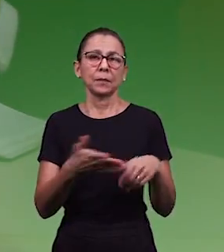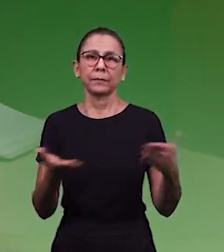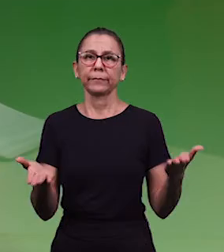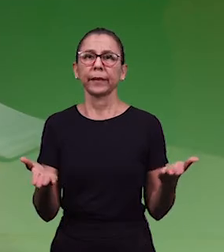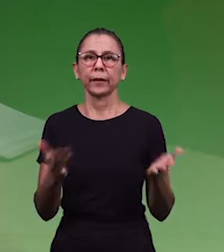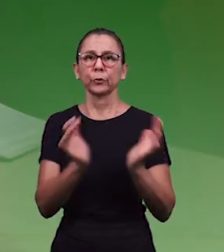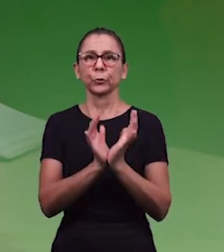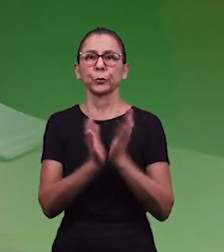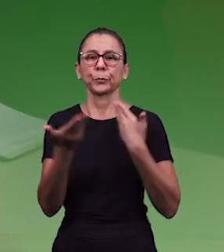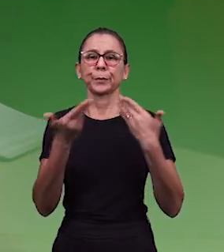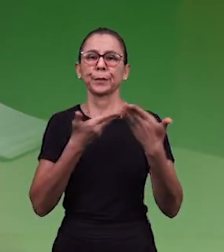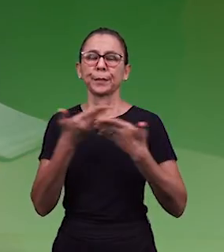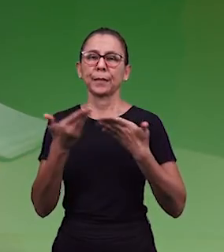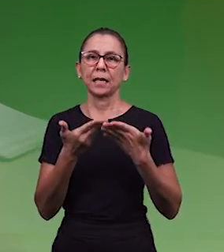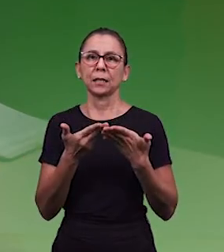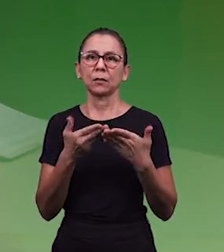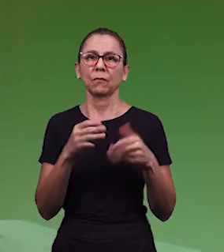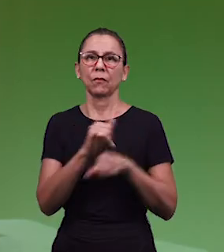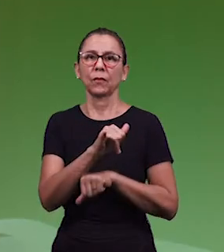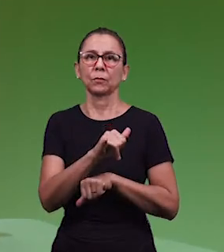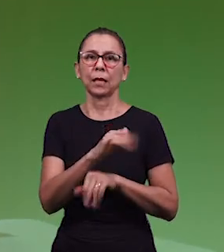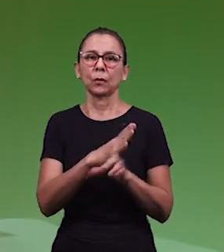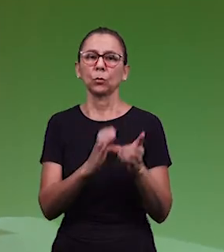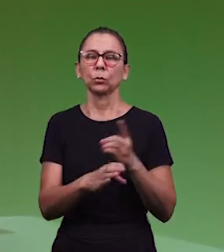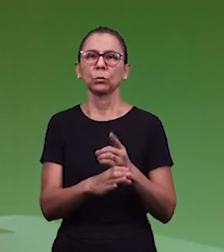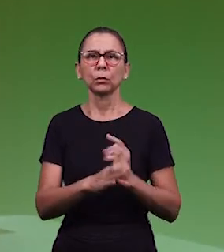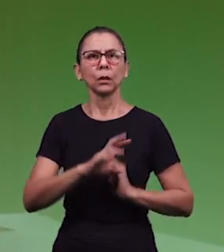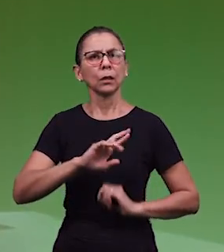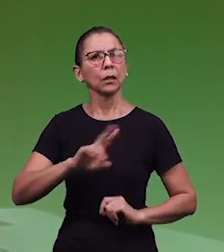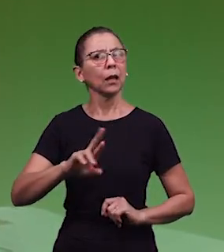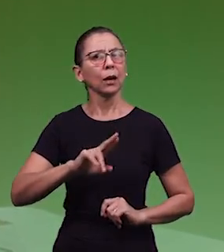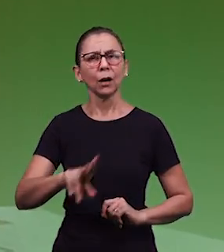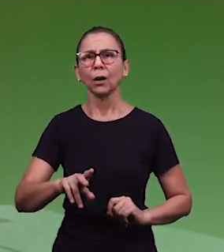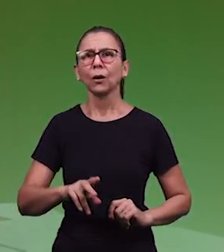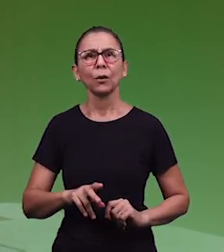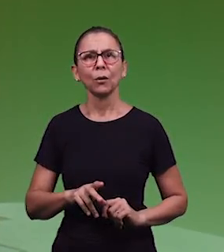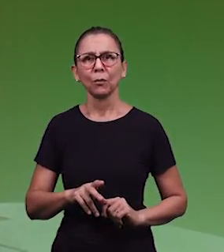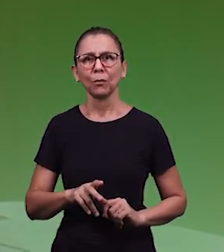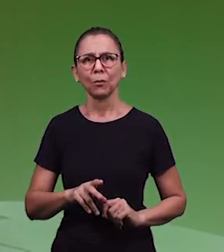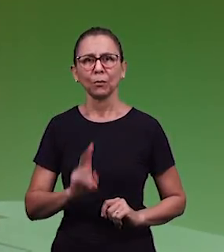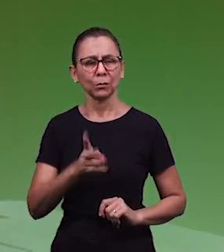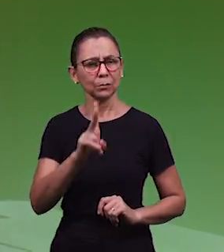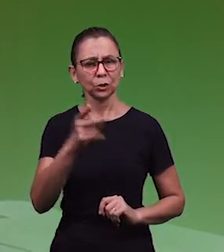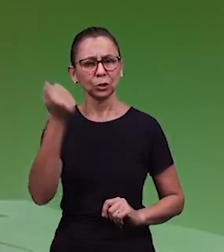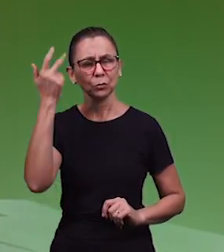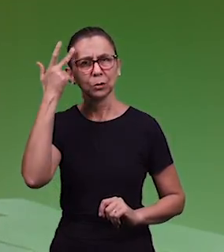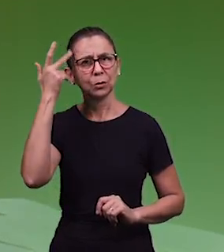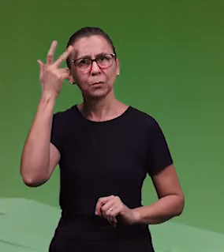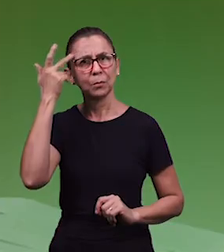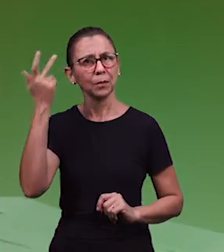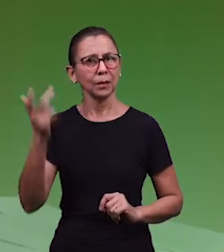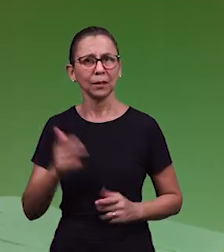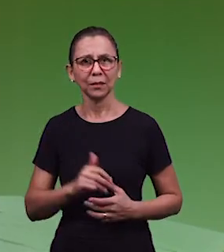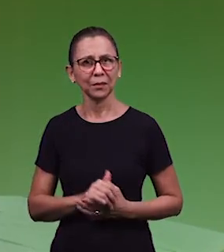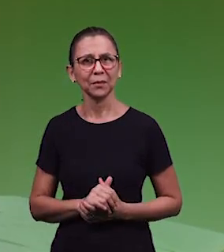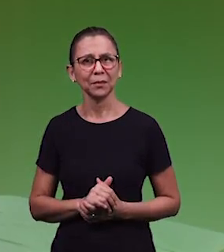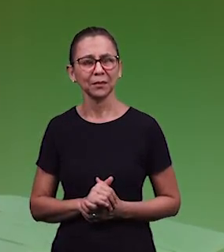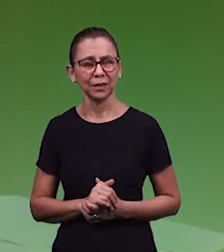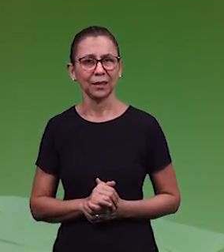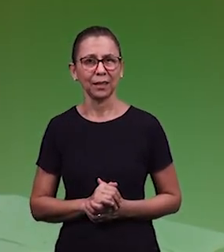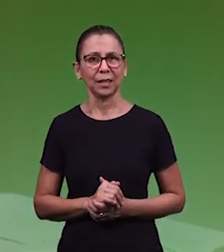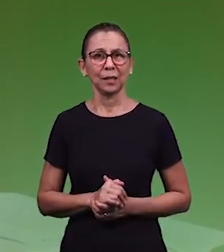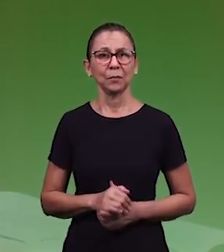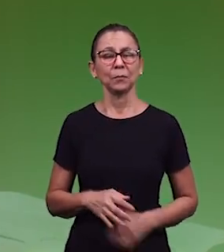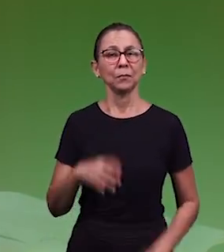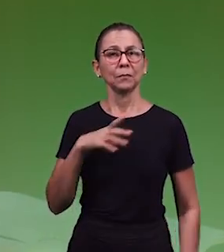sua participação de todas as atividades, mas tem um grupo que está mais à frente realizando uma obra naquele dia.